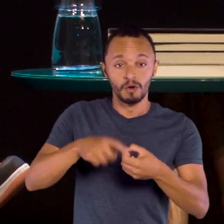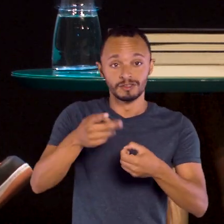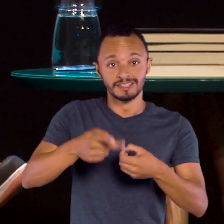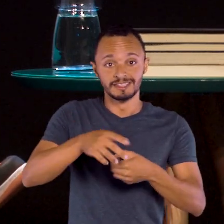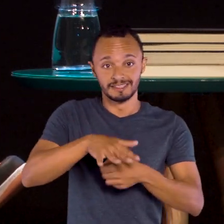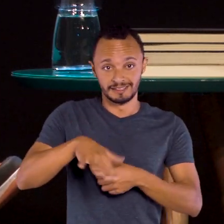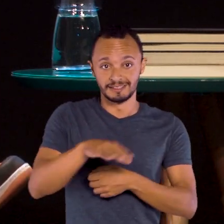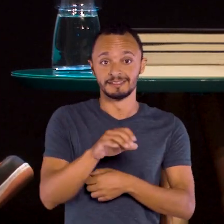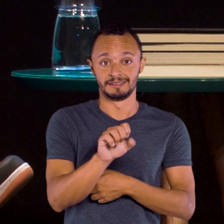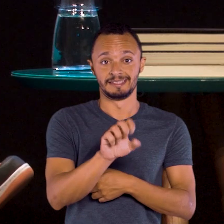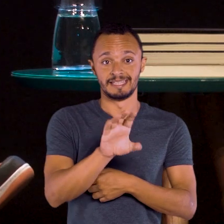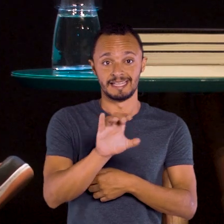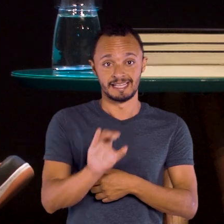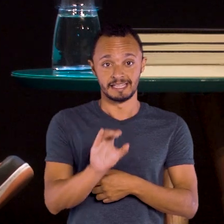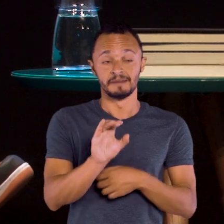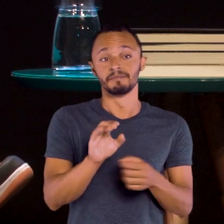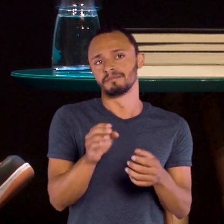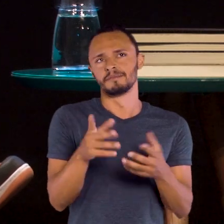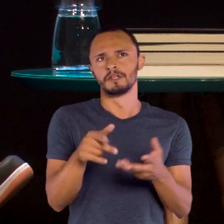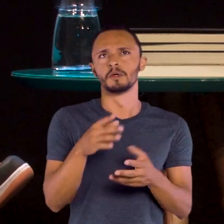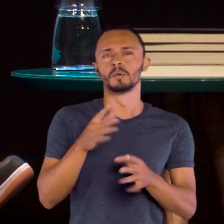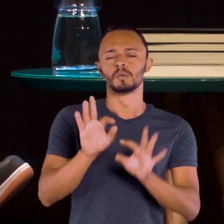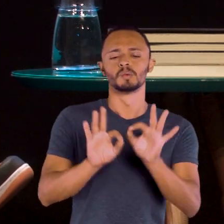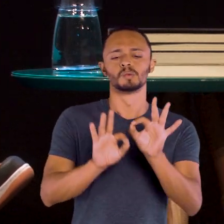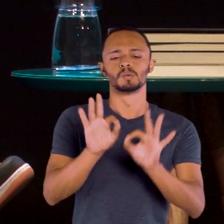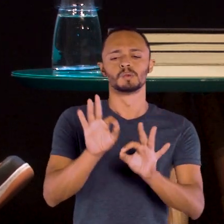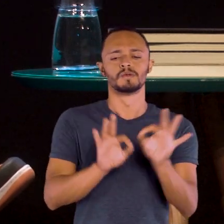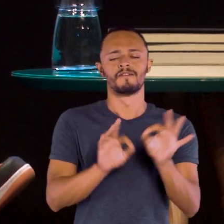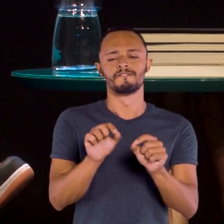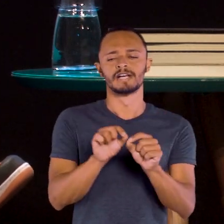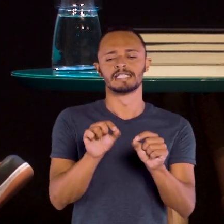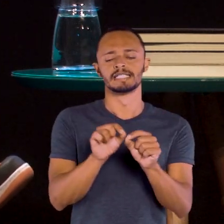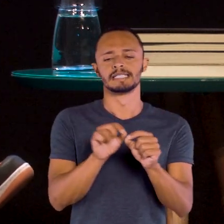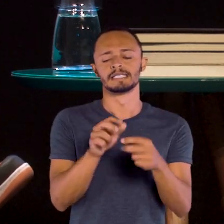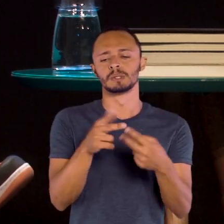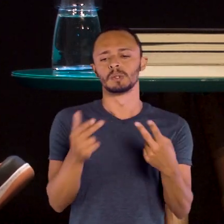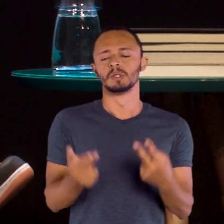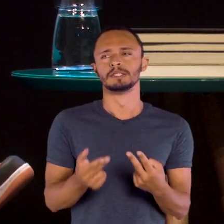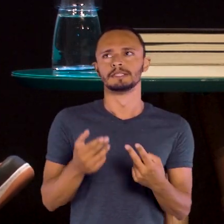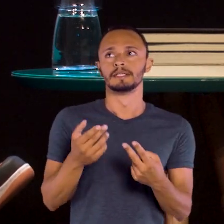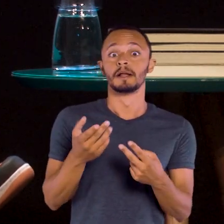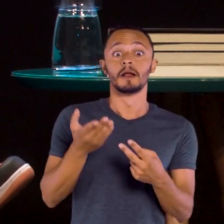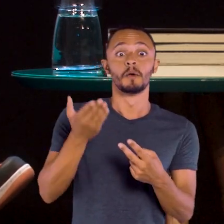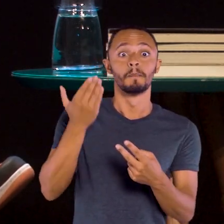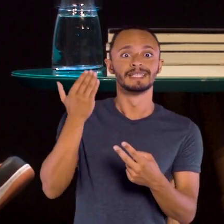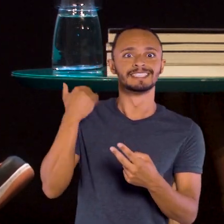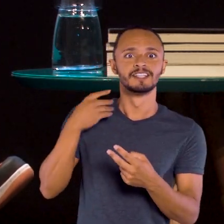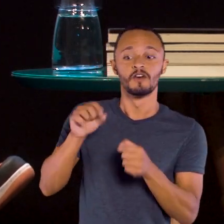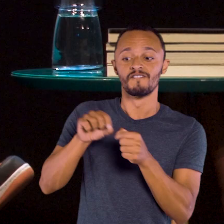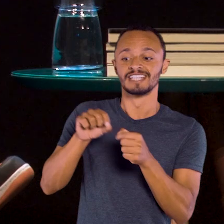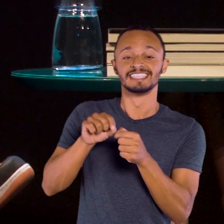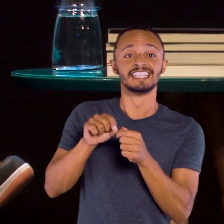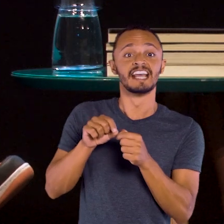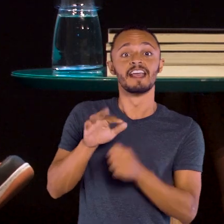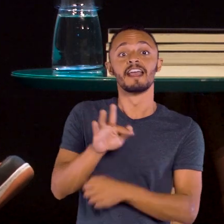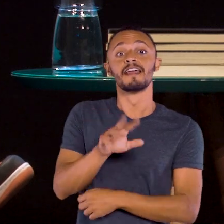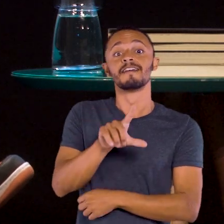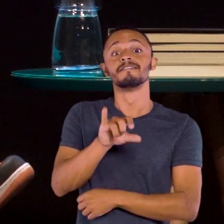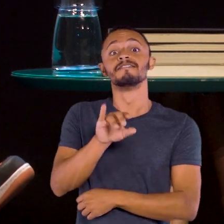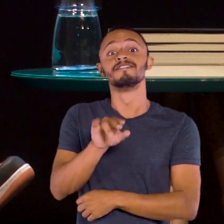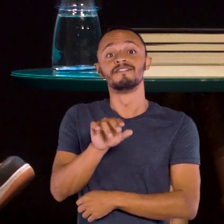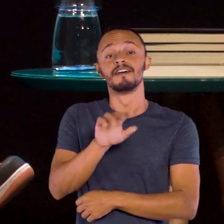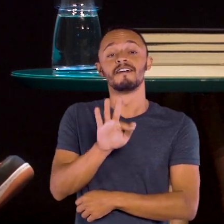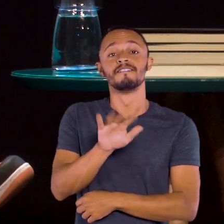presencial, a gente tem feito algumas coisas por aí, eu e Afonso. A última foi a nossa Fria Araxá, a Eliane esteve lá